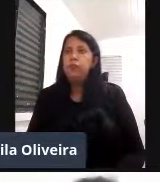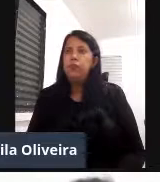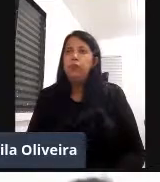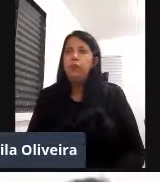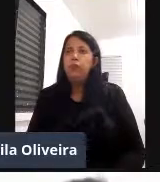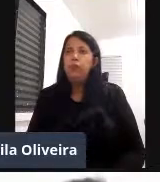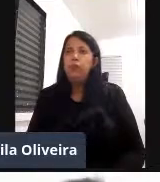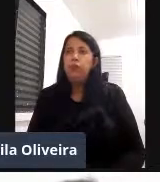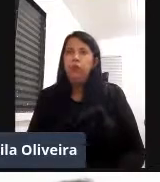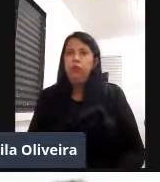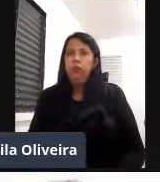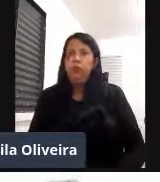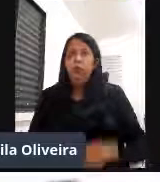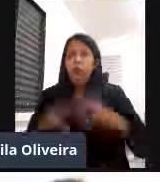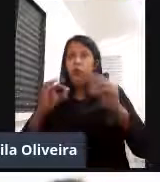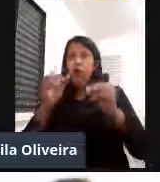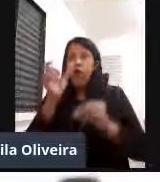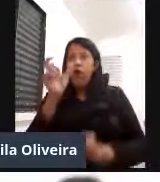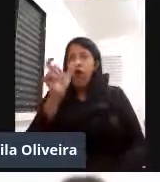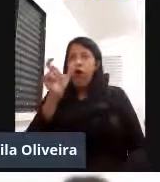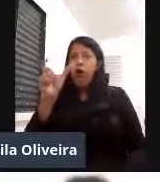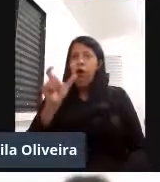categorizados. Então, todas as palavras que vão vir,